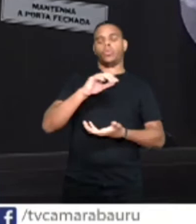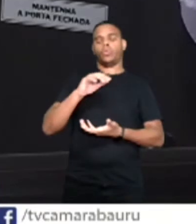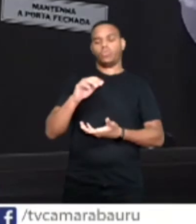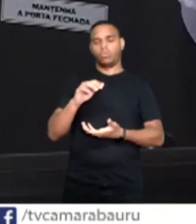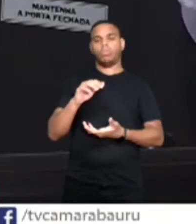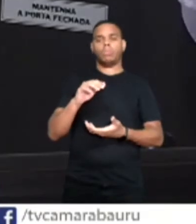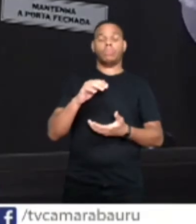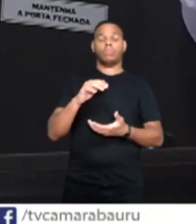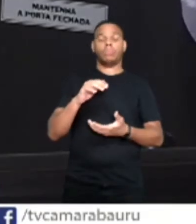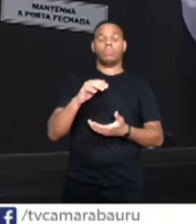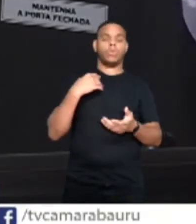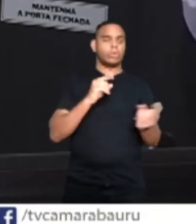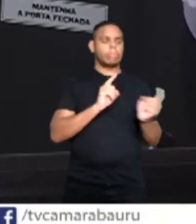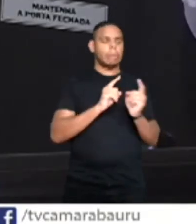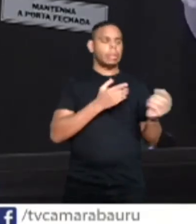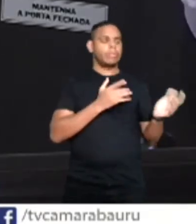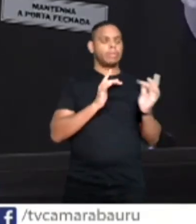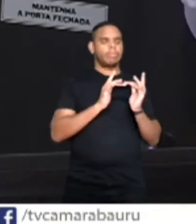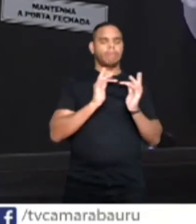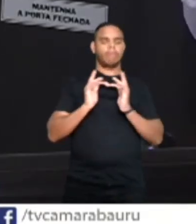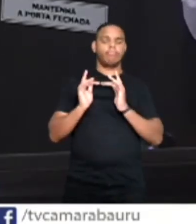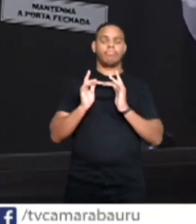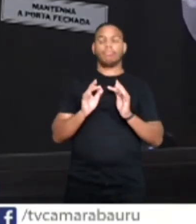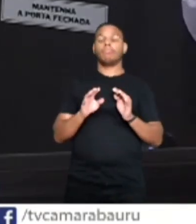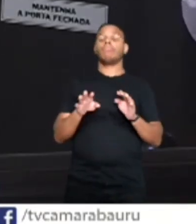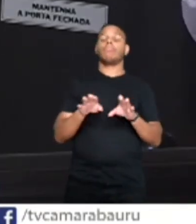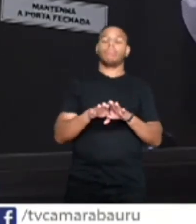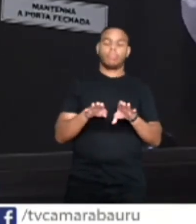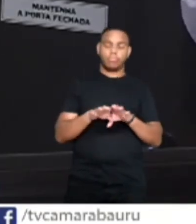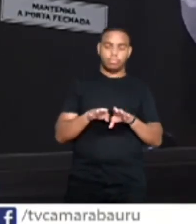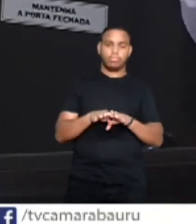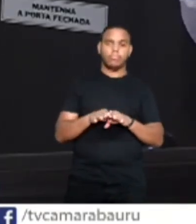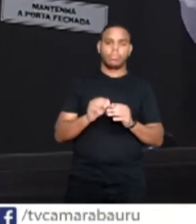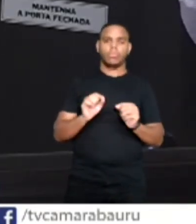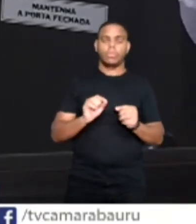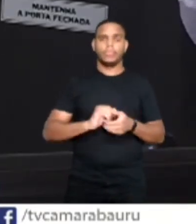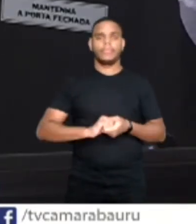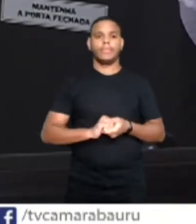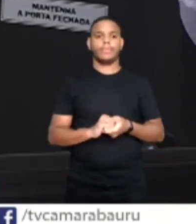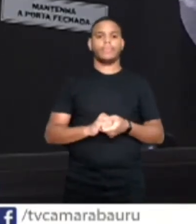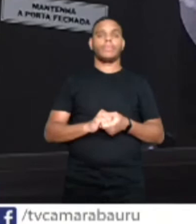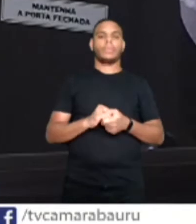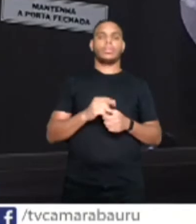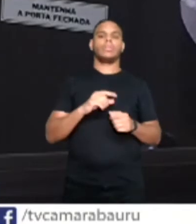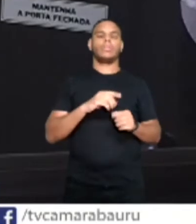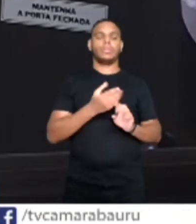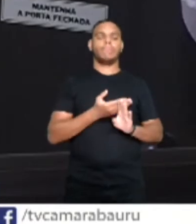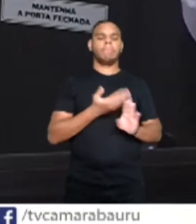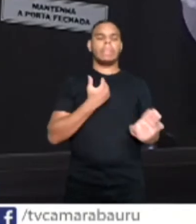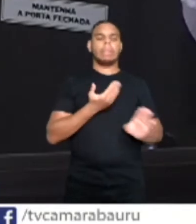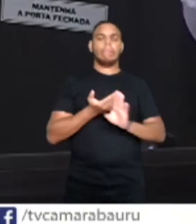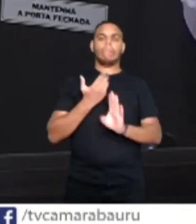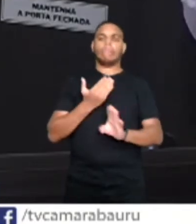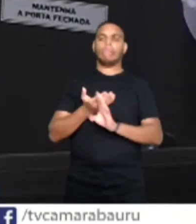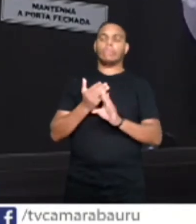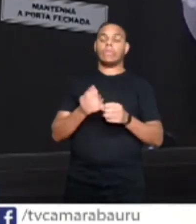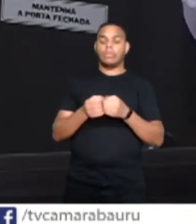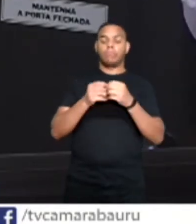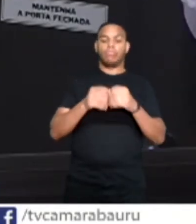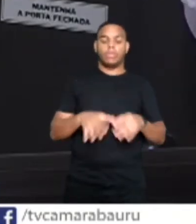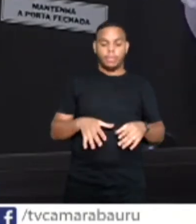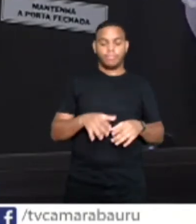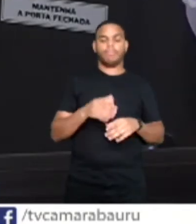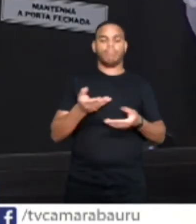aproxima, mas que igualmente tem o poder de nos distanciar em prejuízo da civilização.